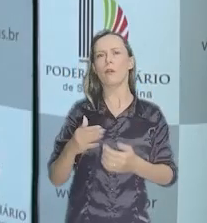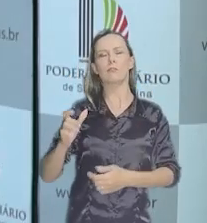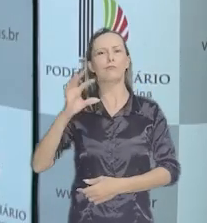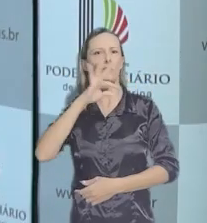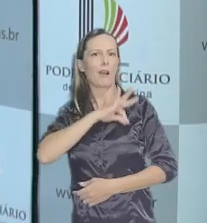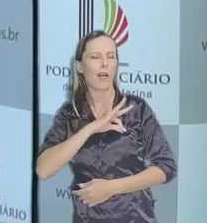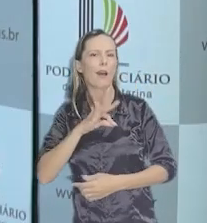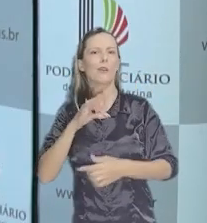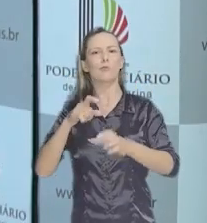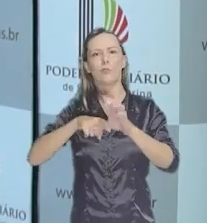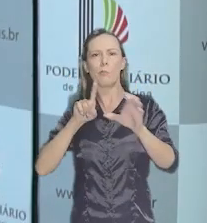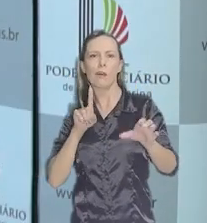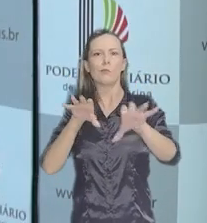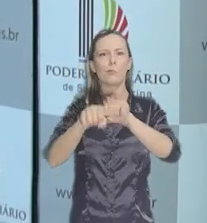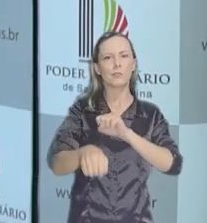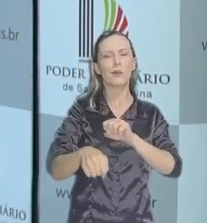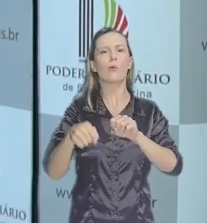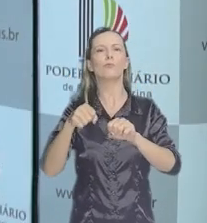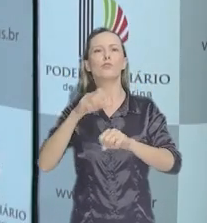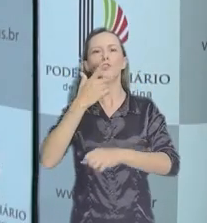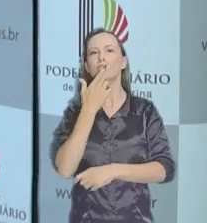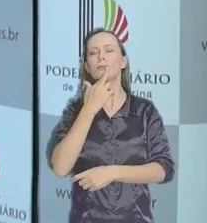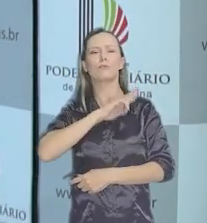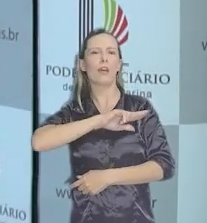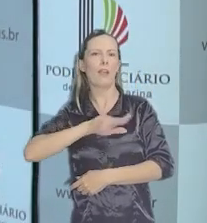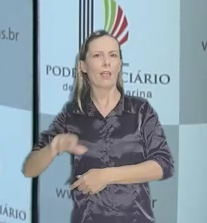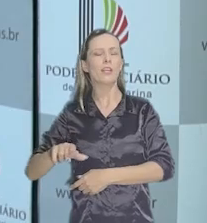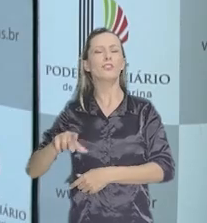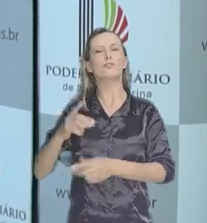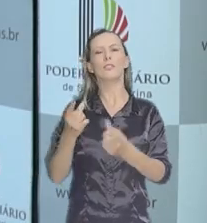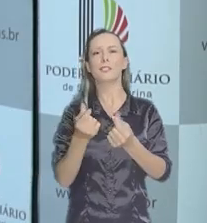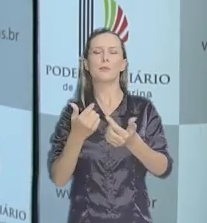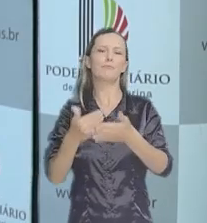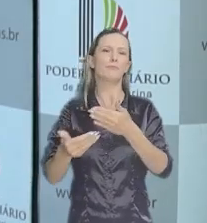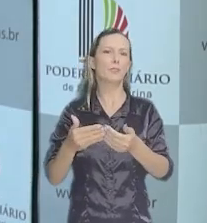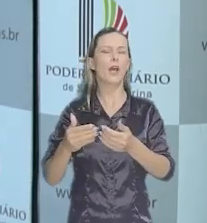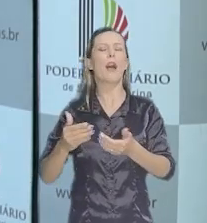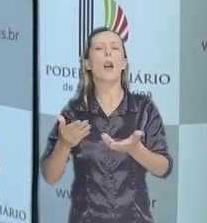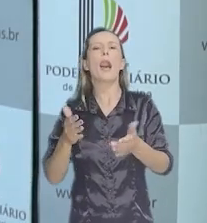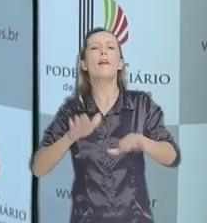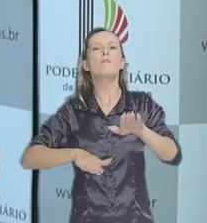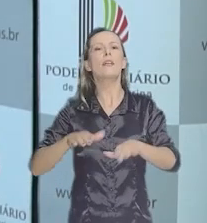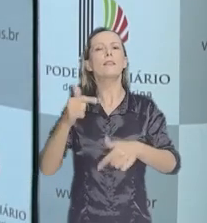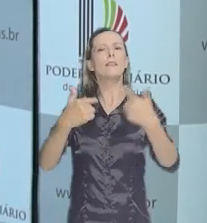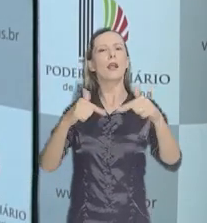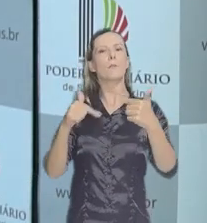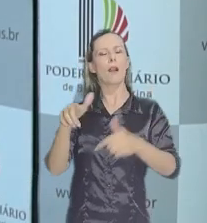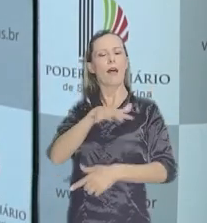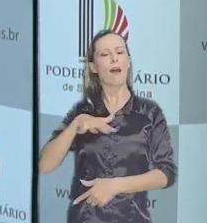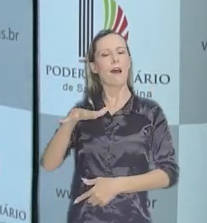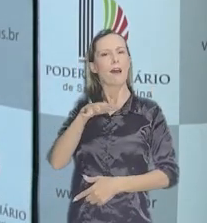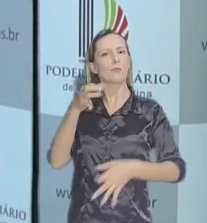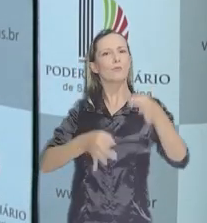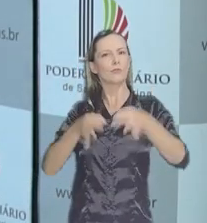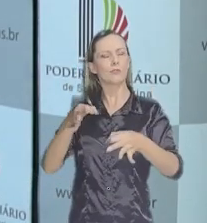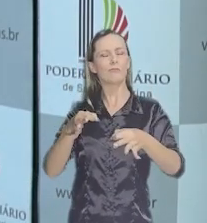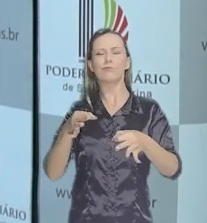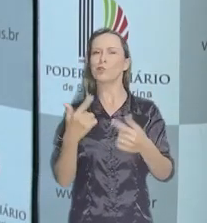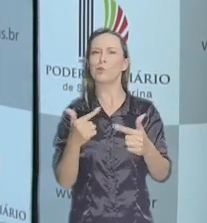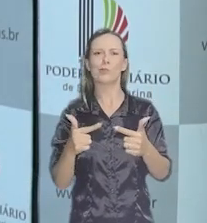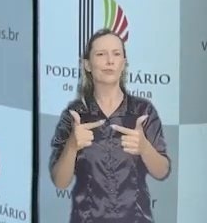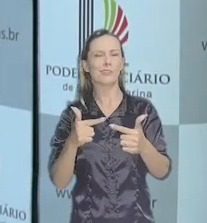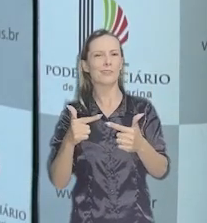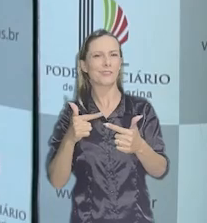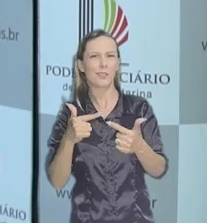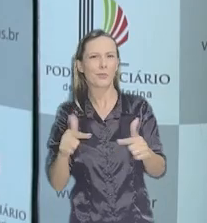importa sua classe social, sua cor, sua formação, o quão independente financeiramente esta mulher seja. E o fato de trabalharmos no Poder Judiciário não